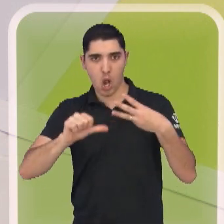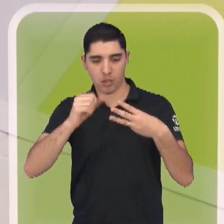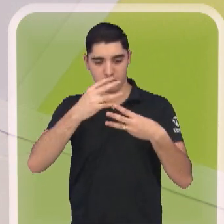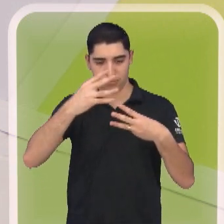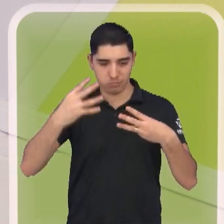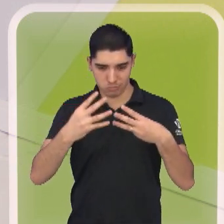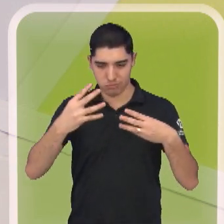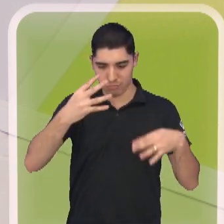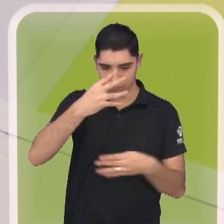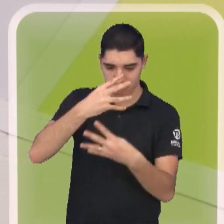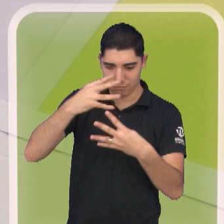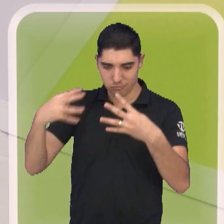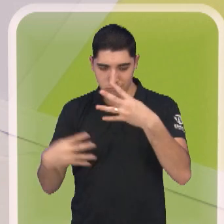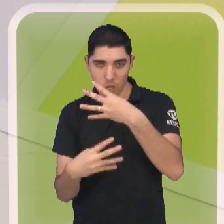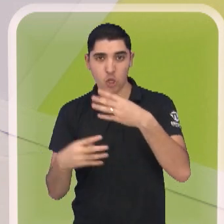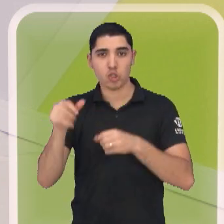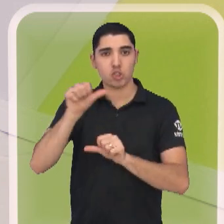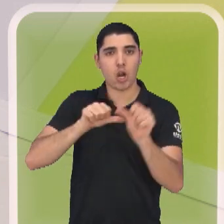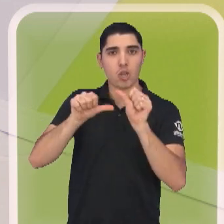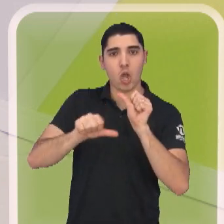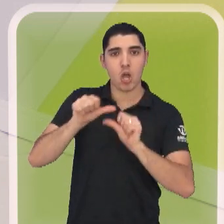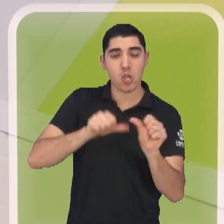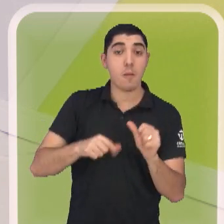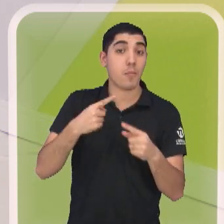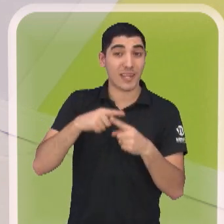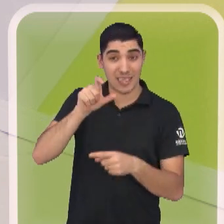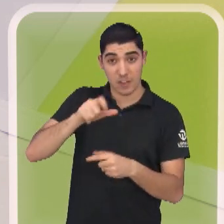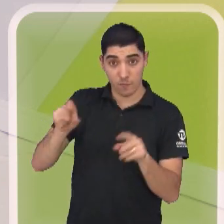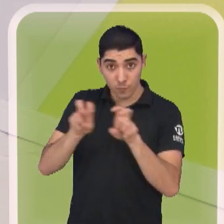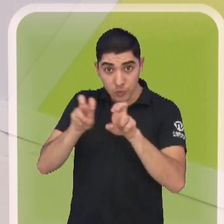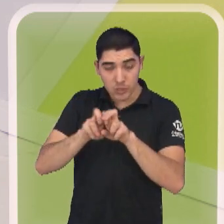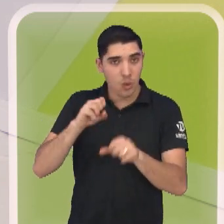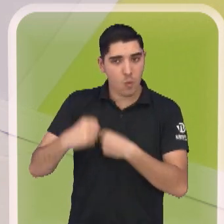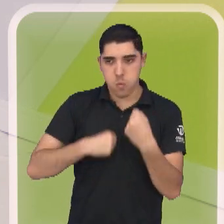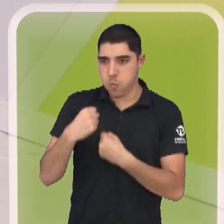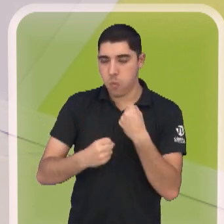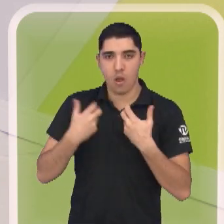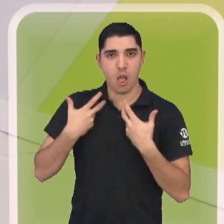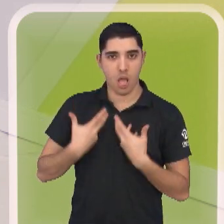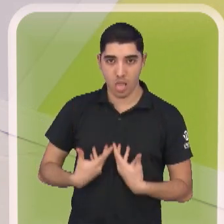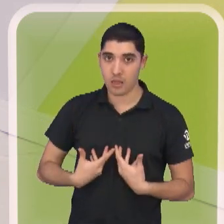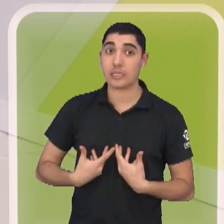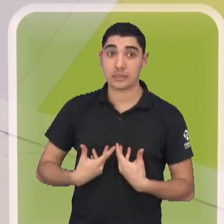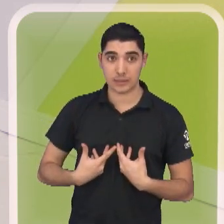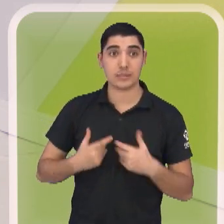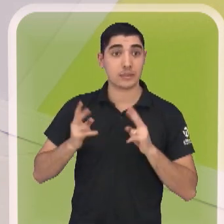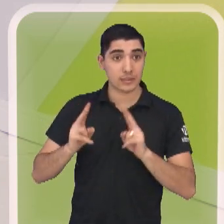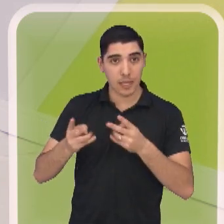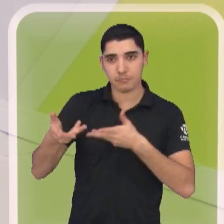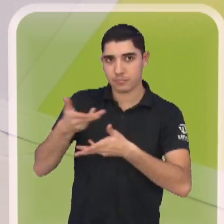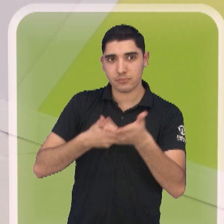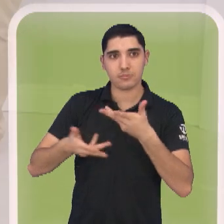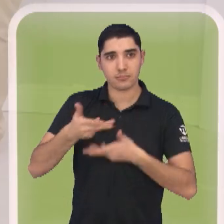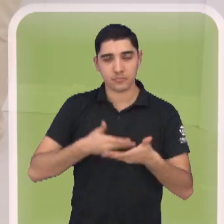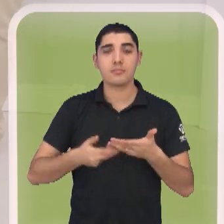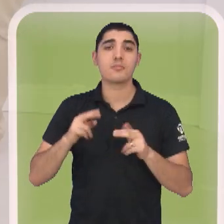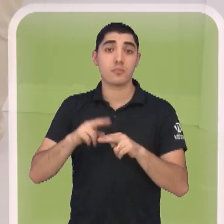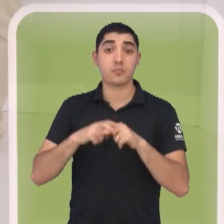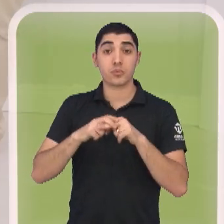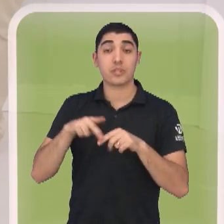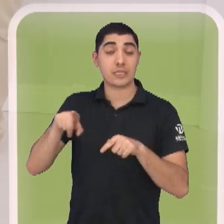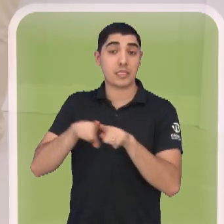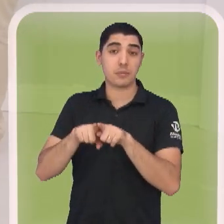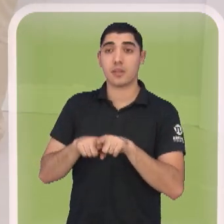vem um terceiro que tem que ter para os caras cansam muito Eles correm muito por metro quadrado é um negócio Frenético atenção do jogo também